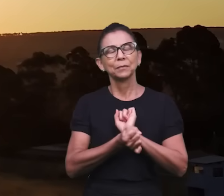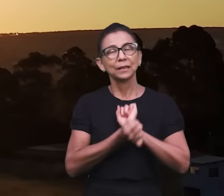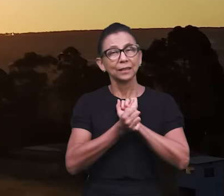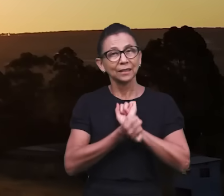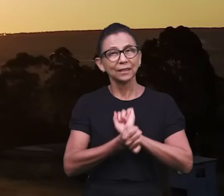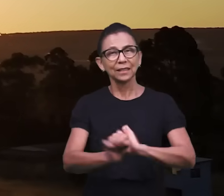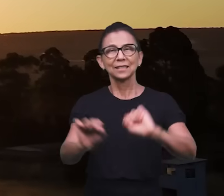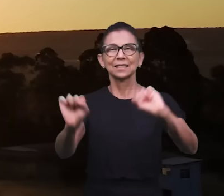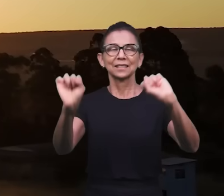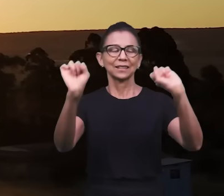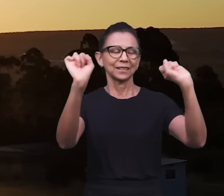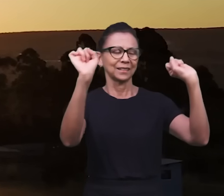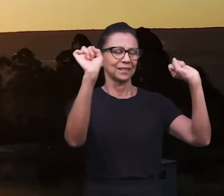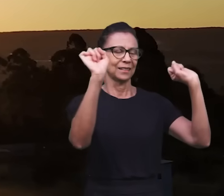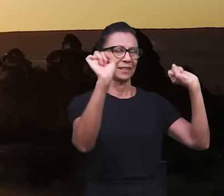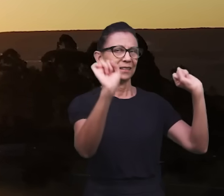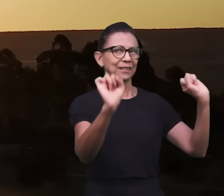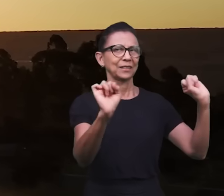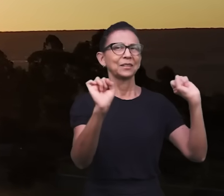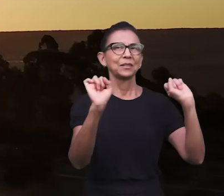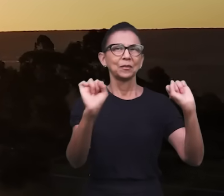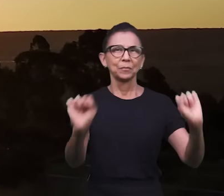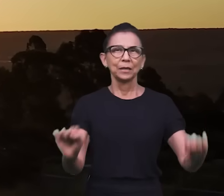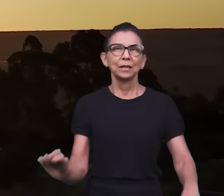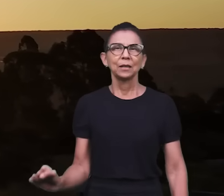comunhão, total libertação,